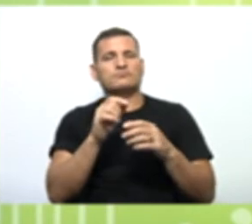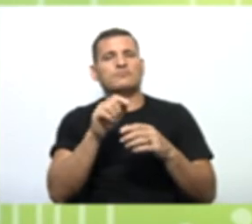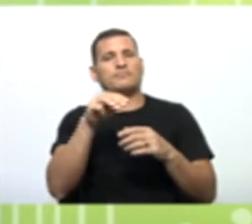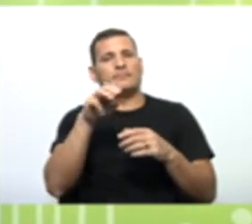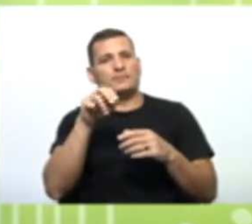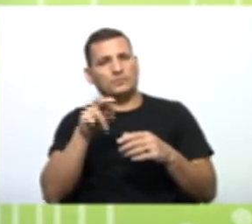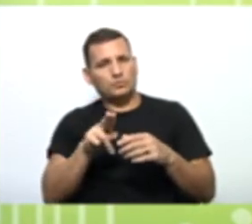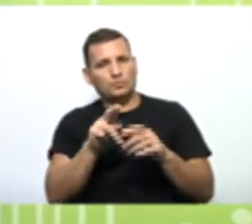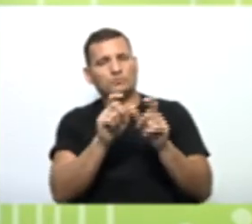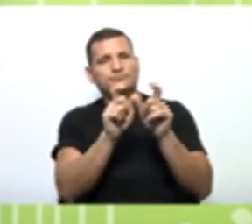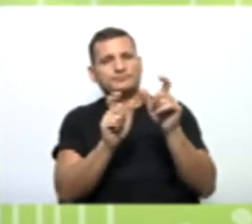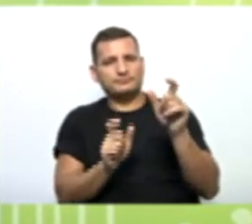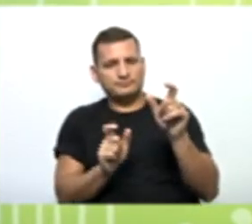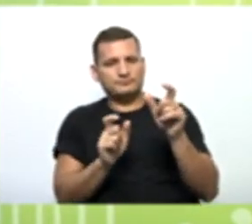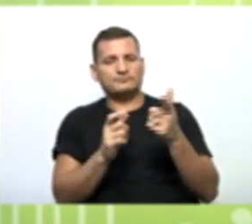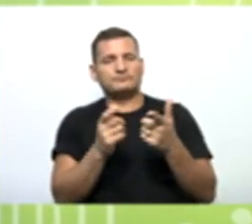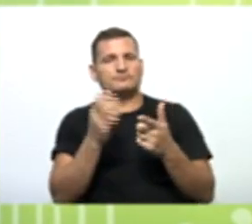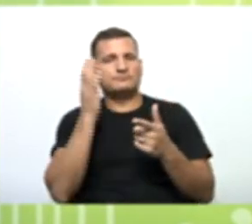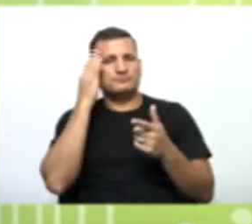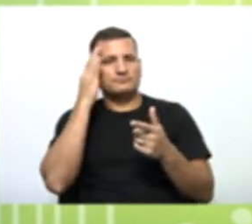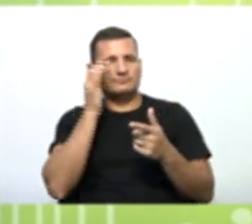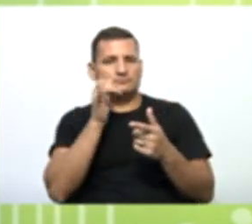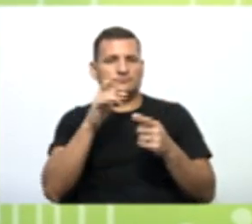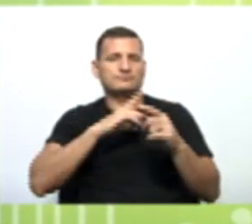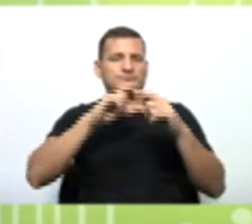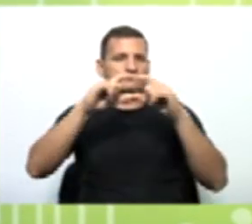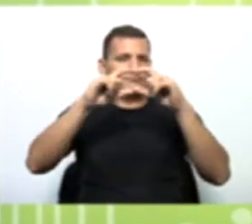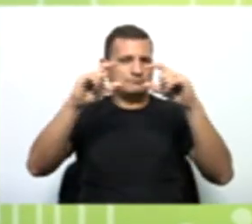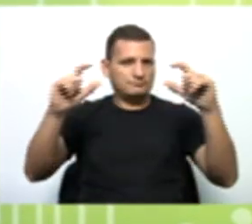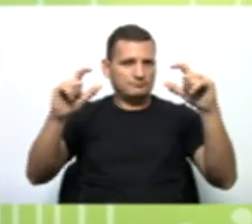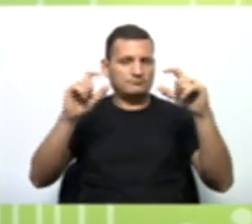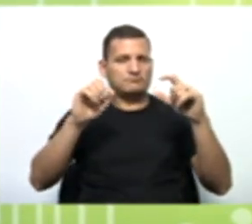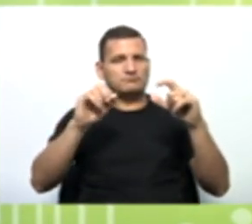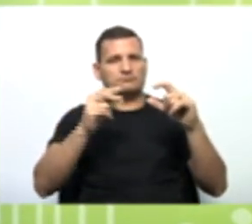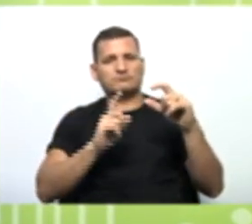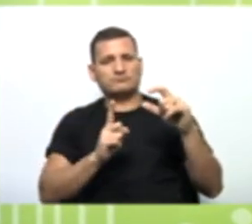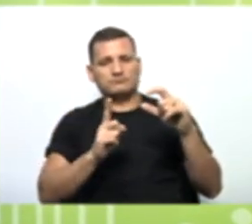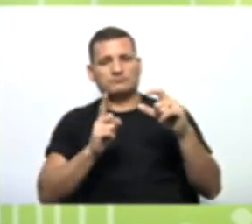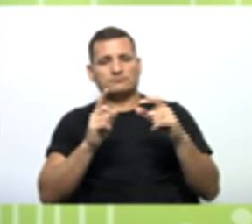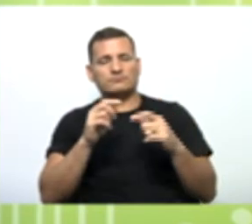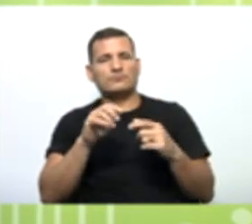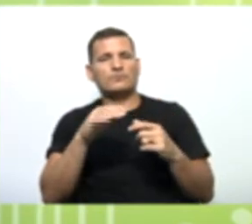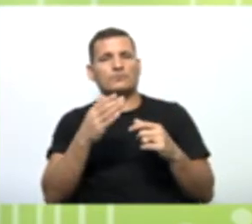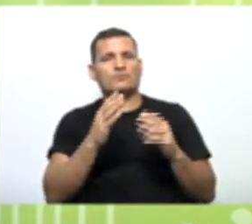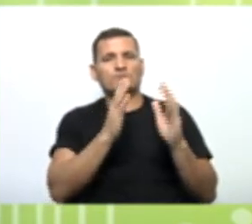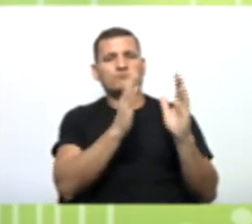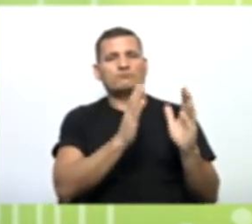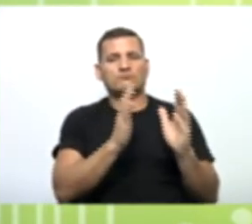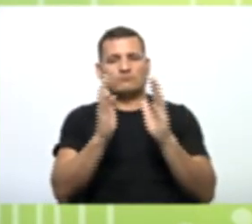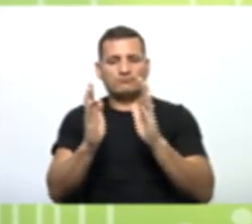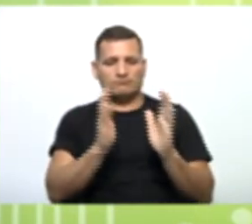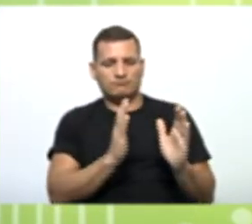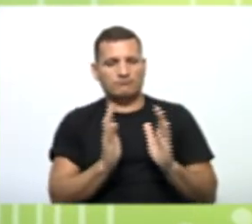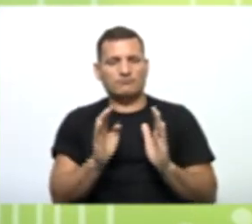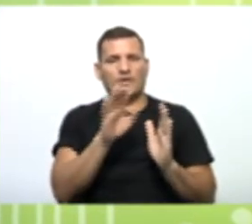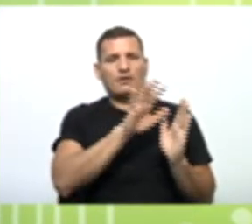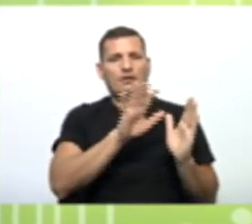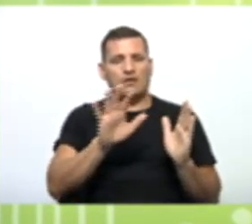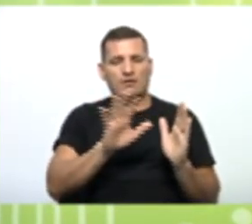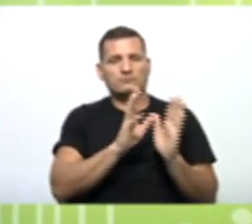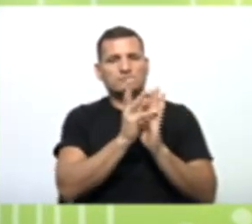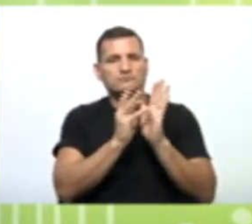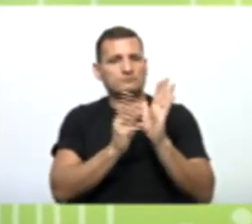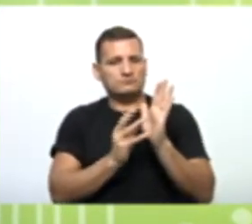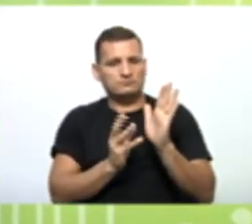esses menus, ele tem que saber se vai ter um topo ou não, ele tem que saber quais são as áreas de